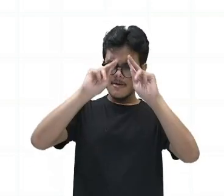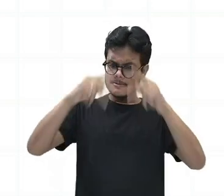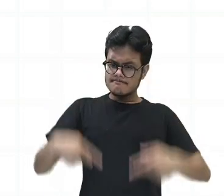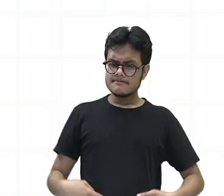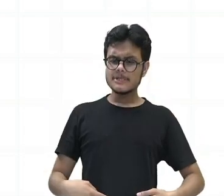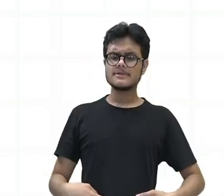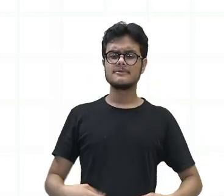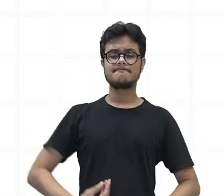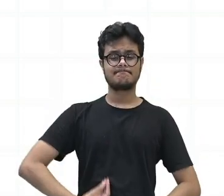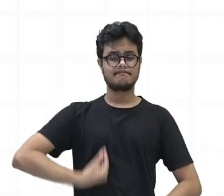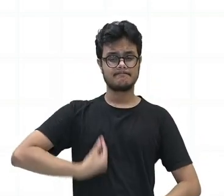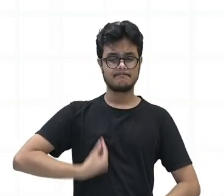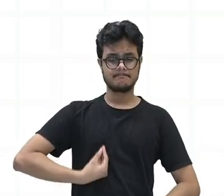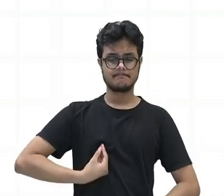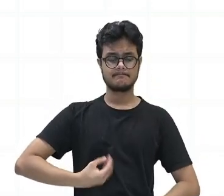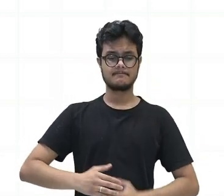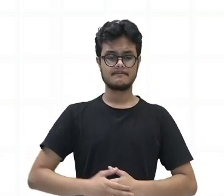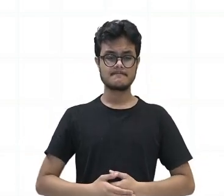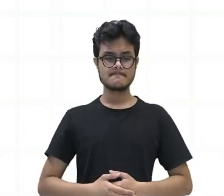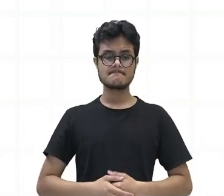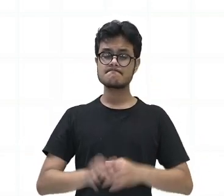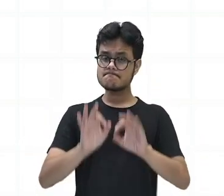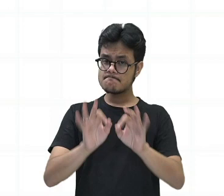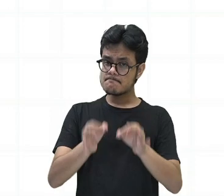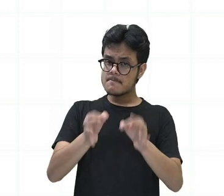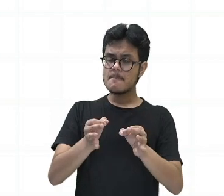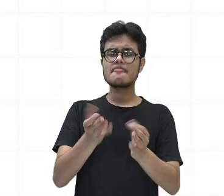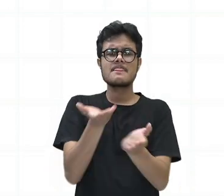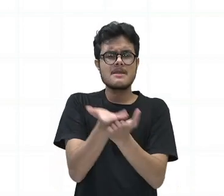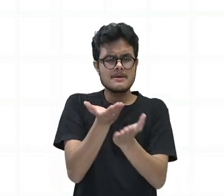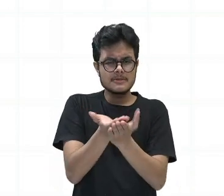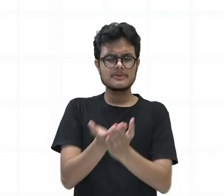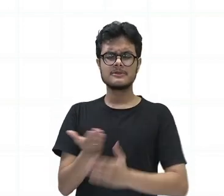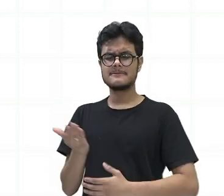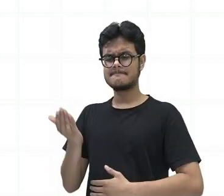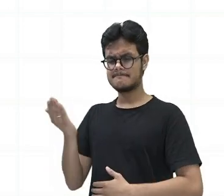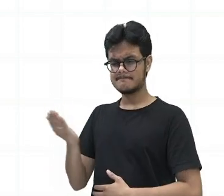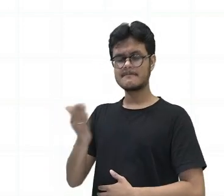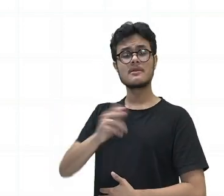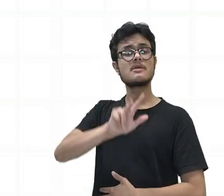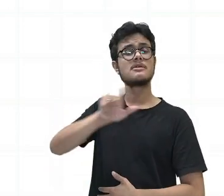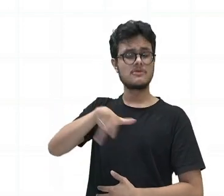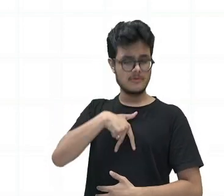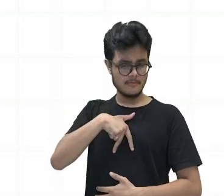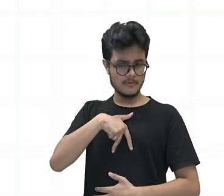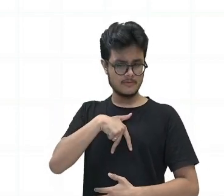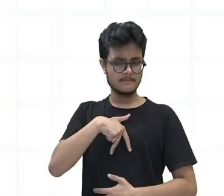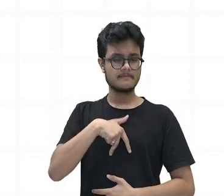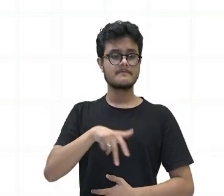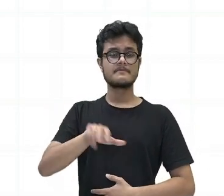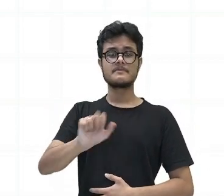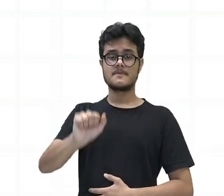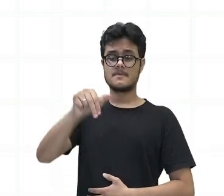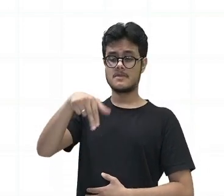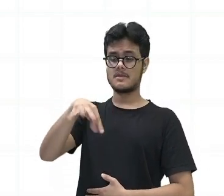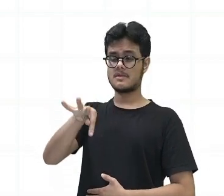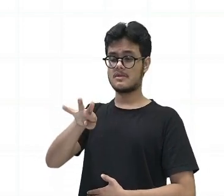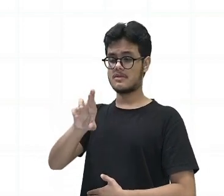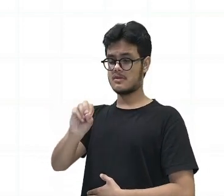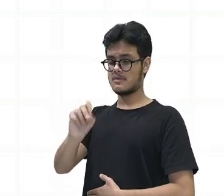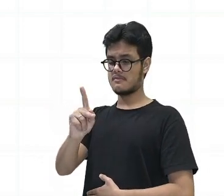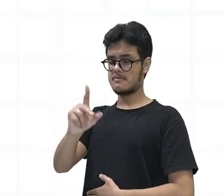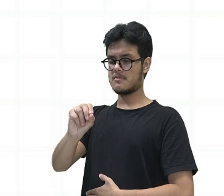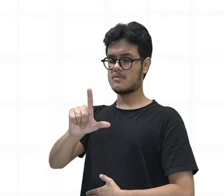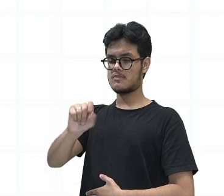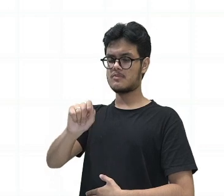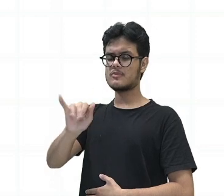Estuda as culturas e os grupos que as criam. Nós falamos muito sobre a questão da antropologia quando nós